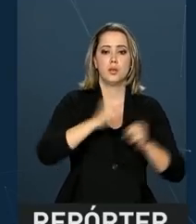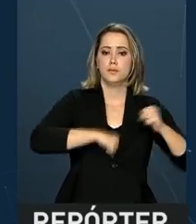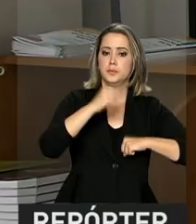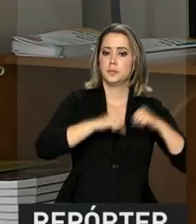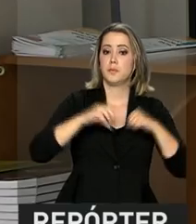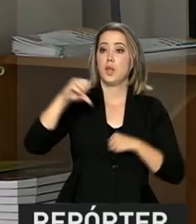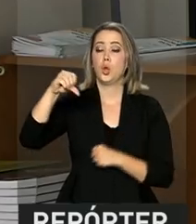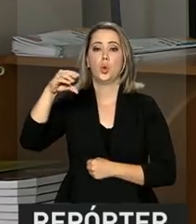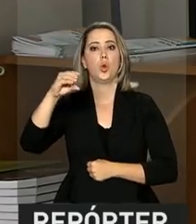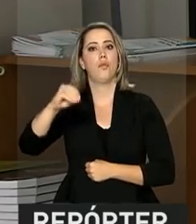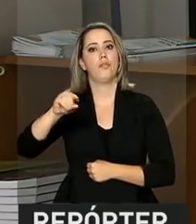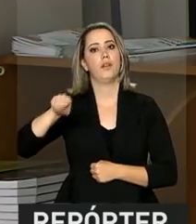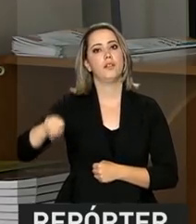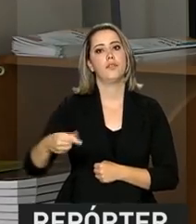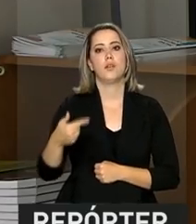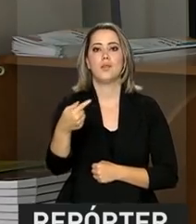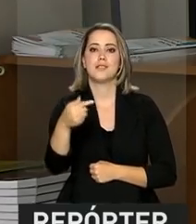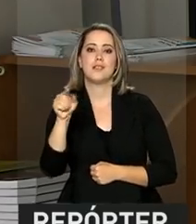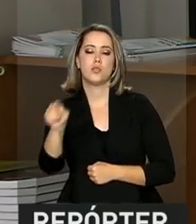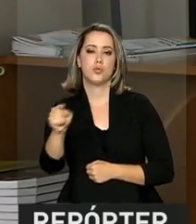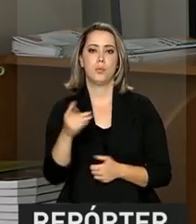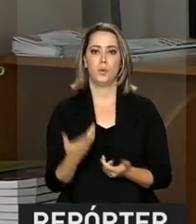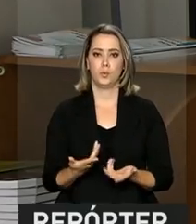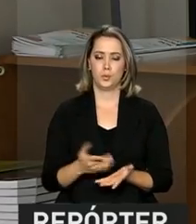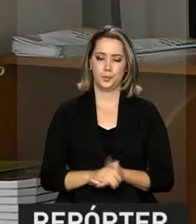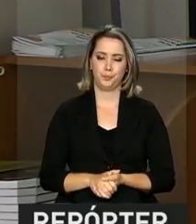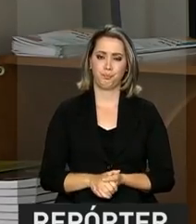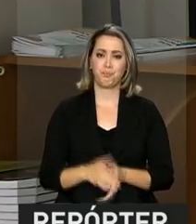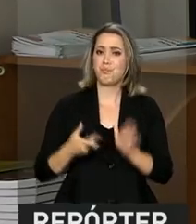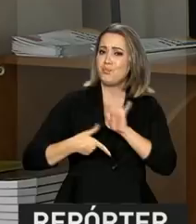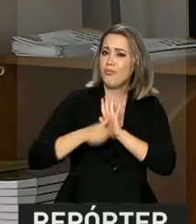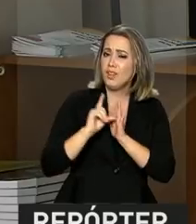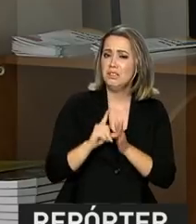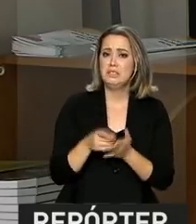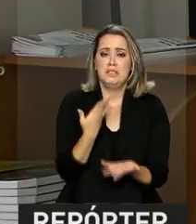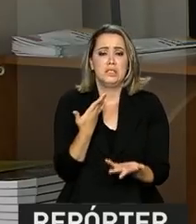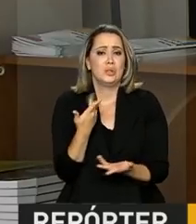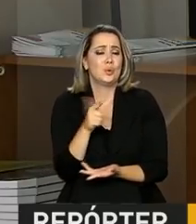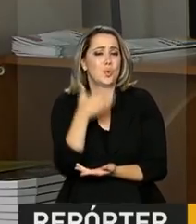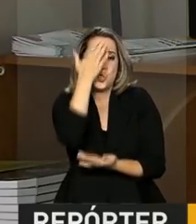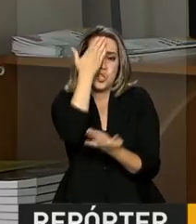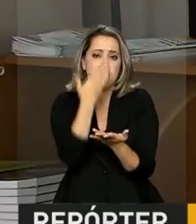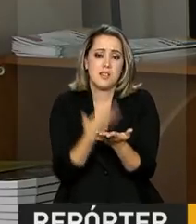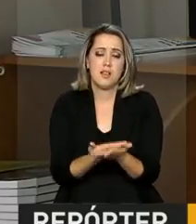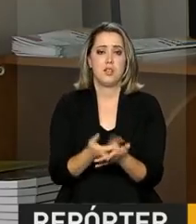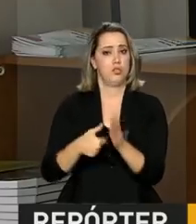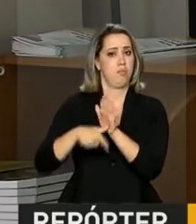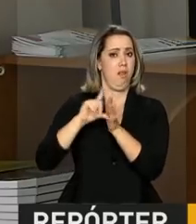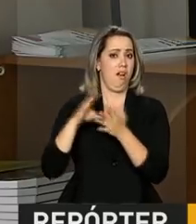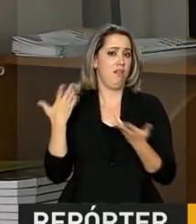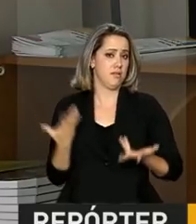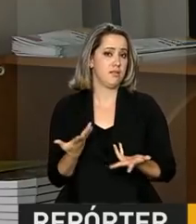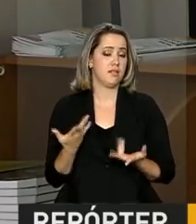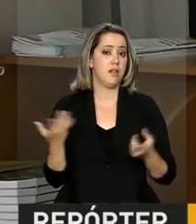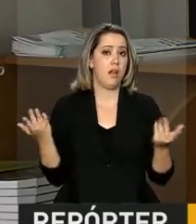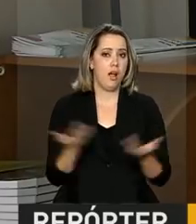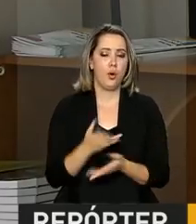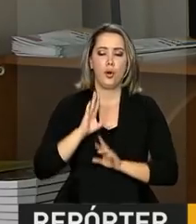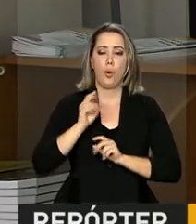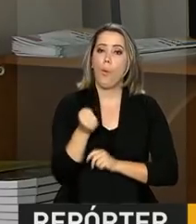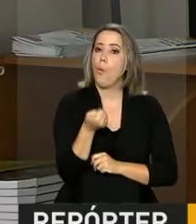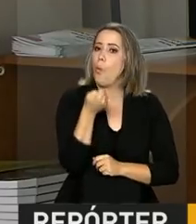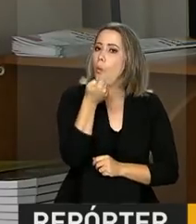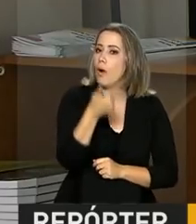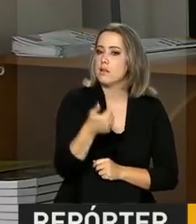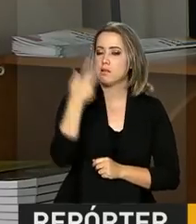pontos. Nós saímos de um patamar de pessimismo dos maiores da história para uma situação quase de